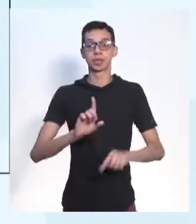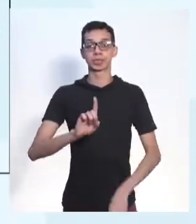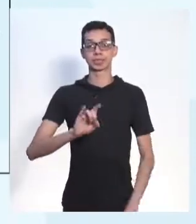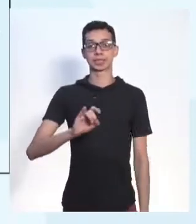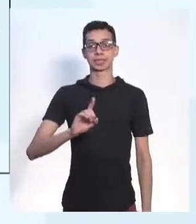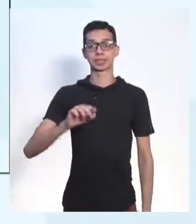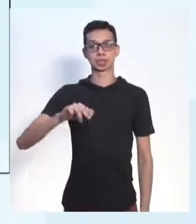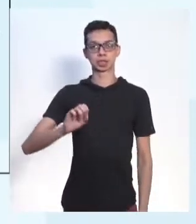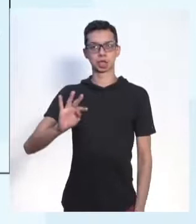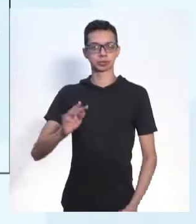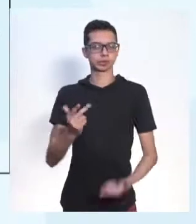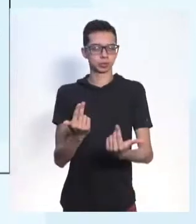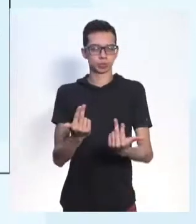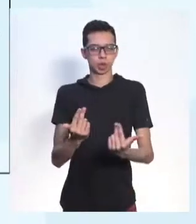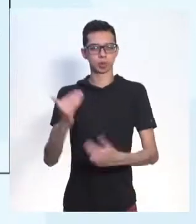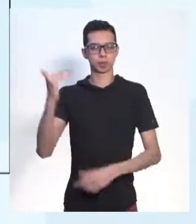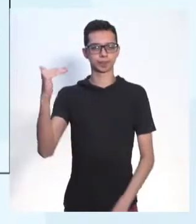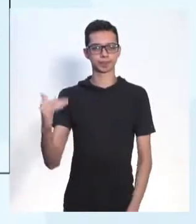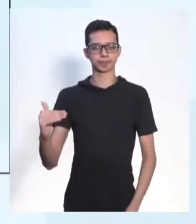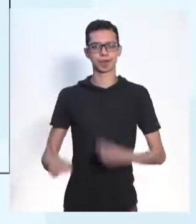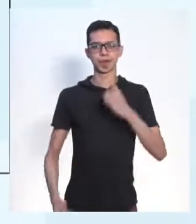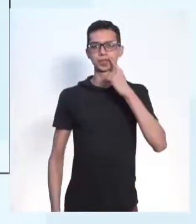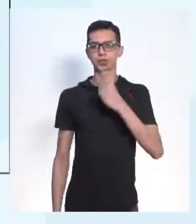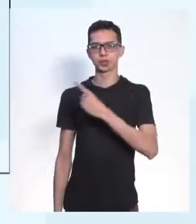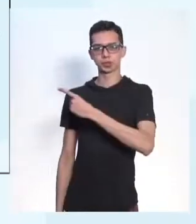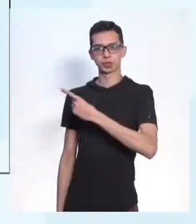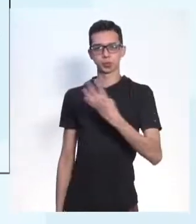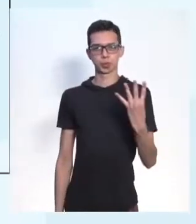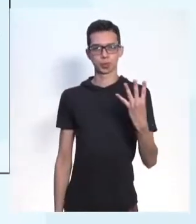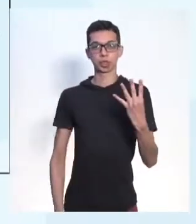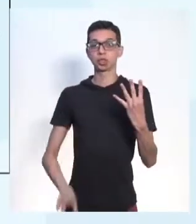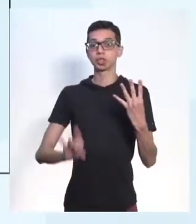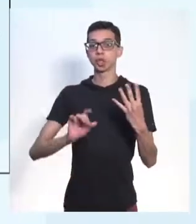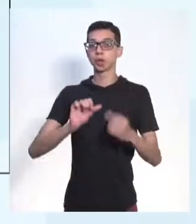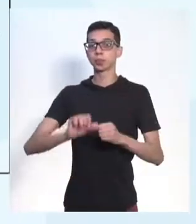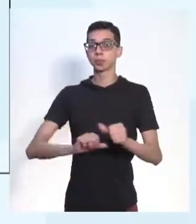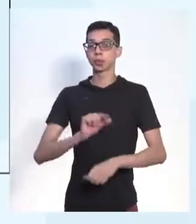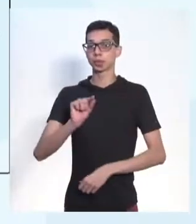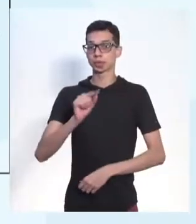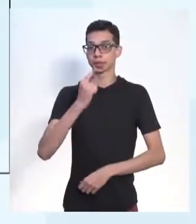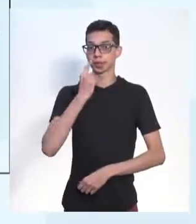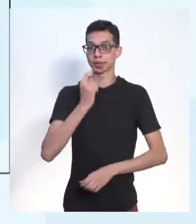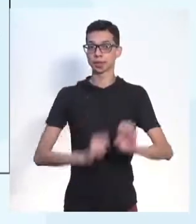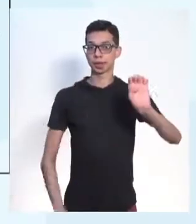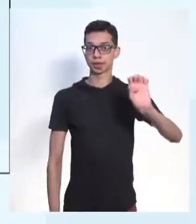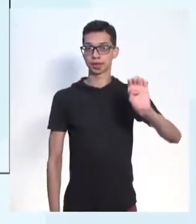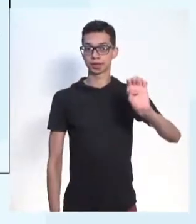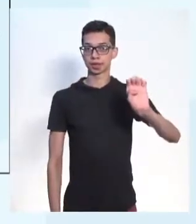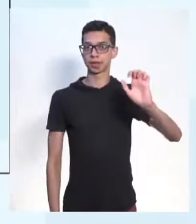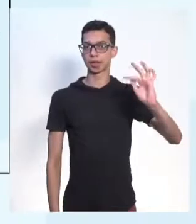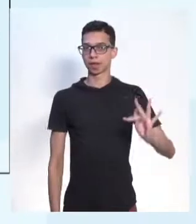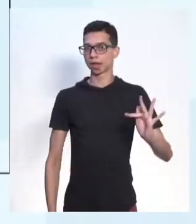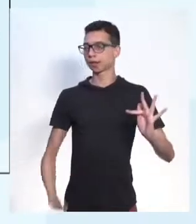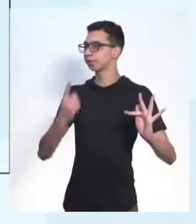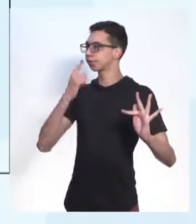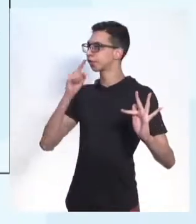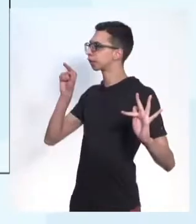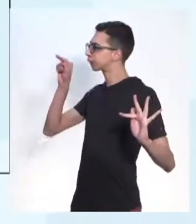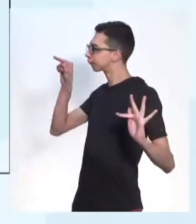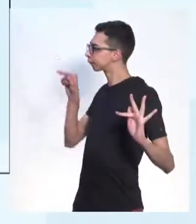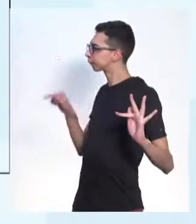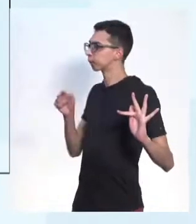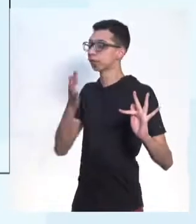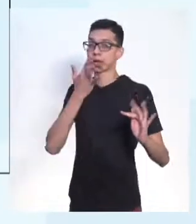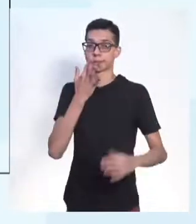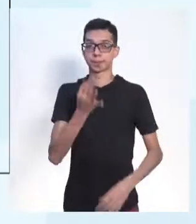did not, que está embaixo na 4. Ó. Eu só mudei uma coisinha da E, na letra E e na letra F.